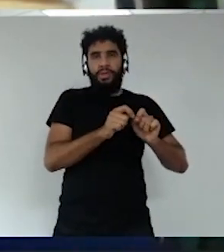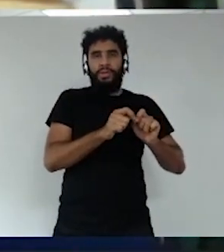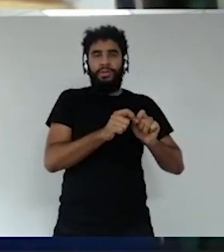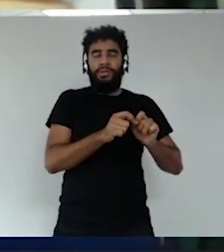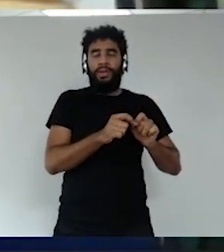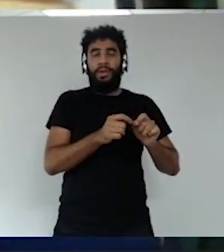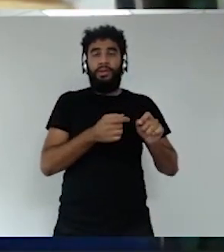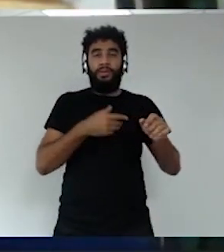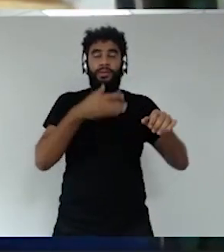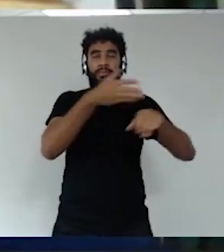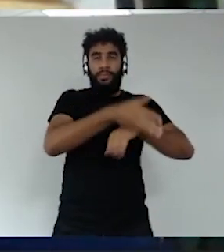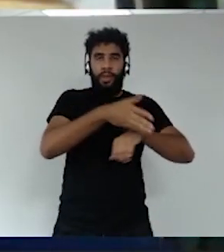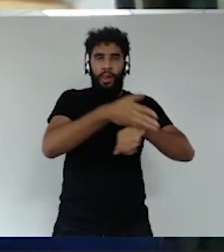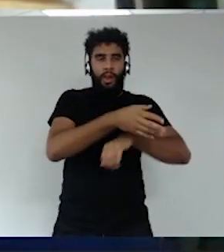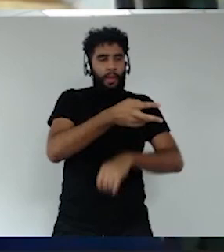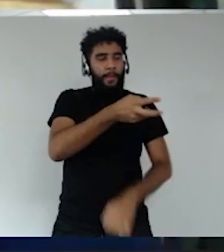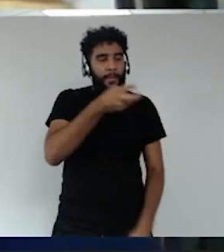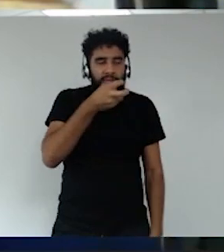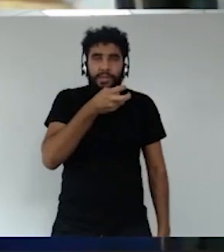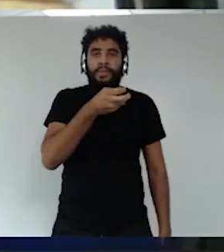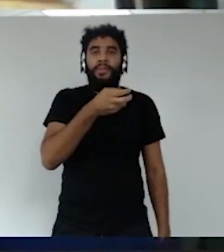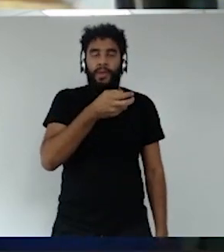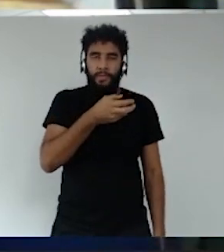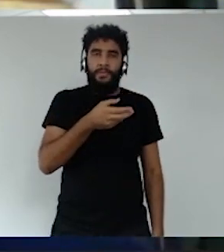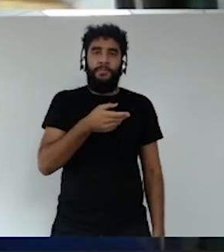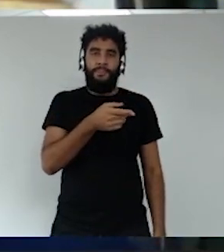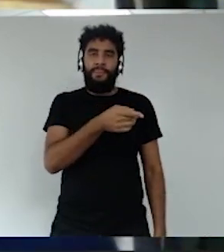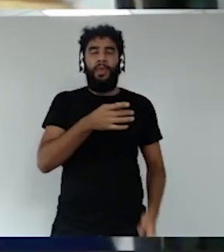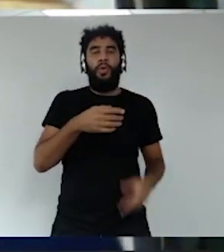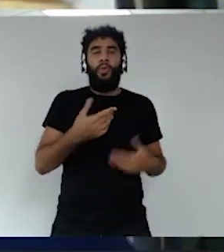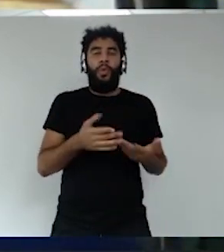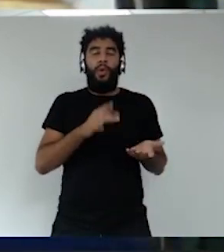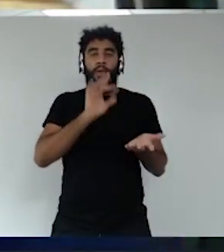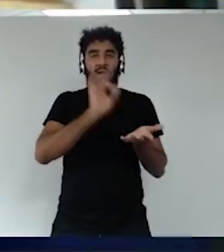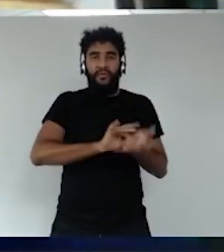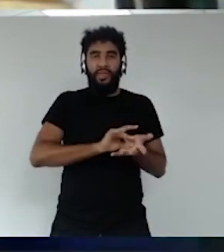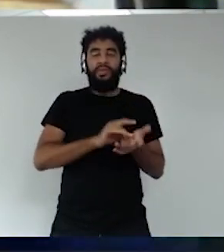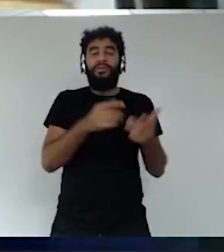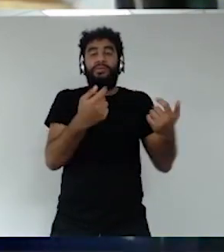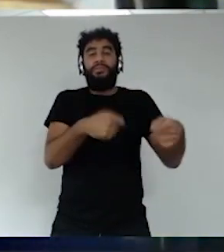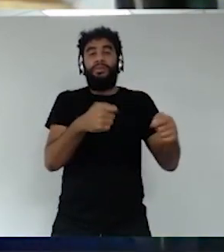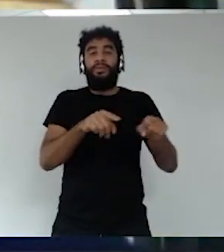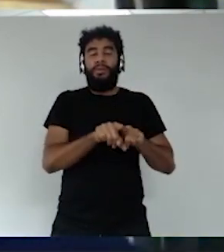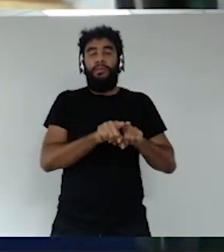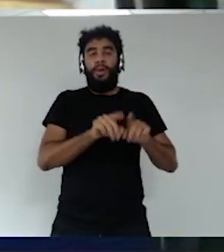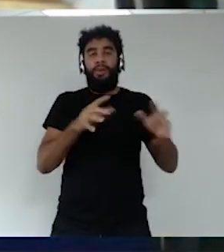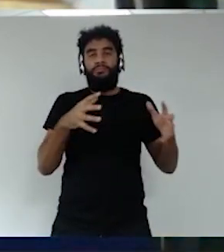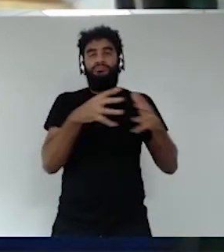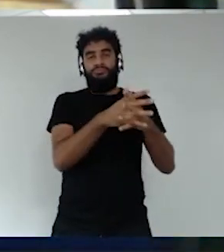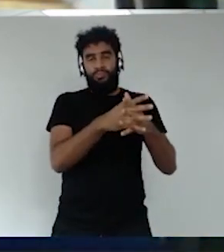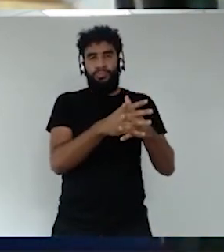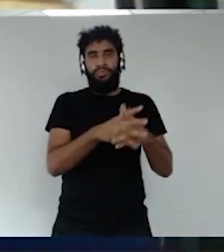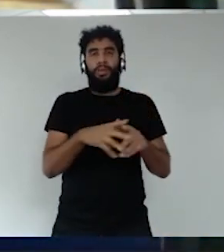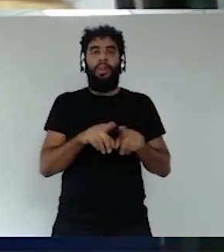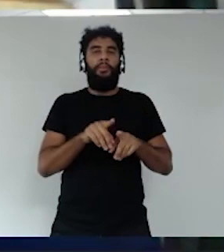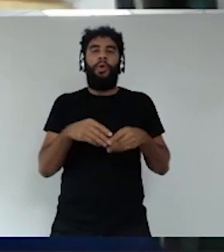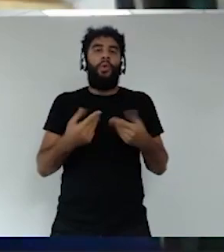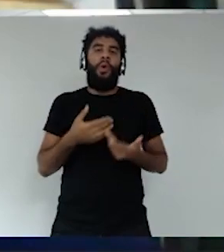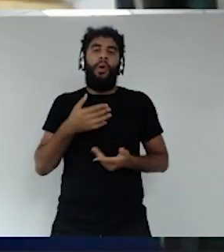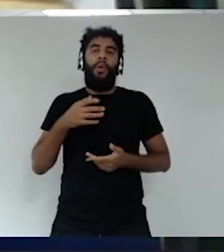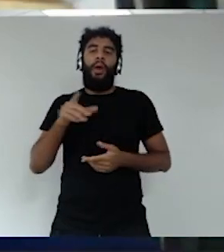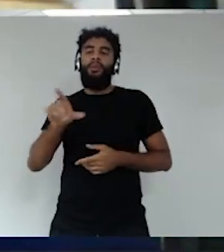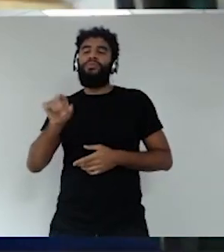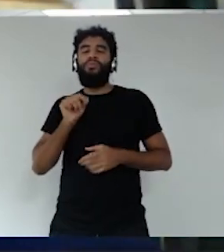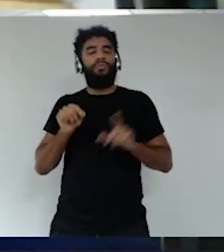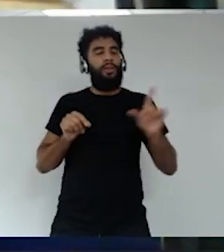sentido de efetivamente perceber a realidade das necessidades, a complexidade do caso e as melhores opções dentro de